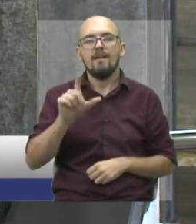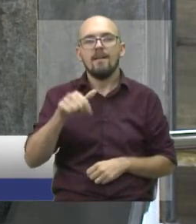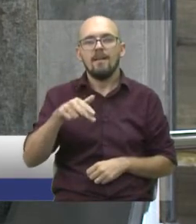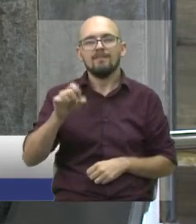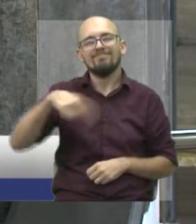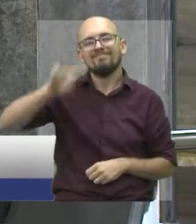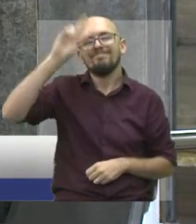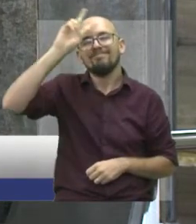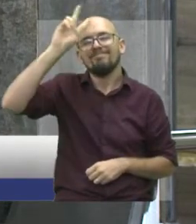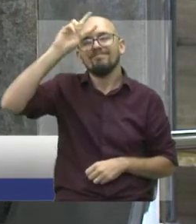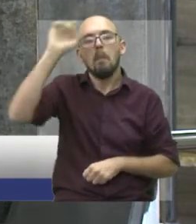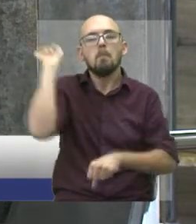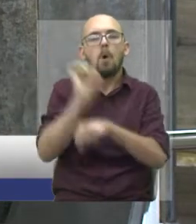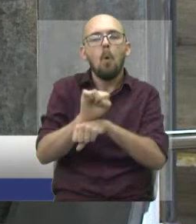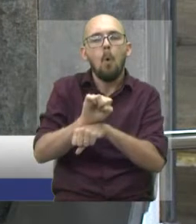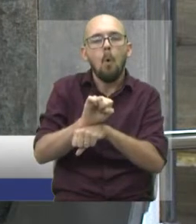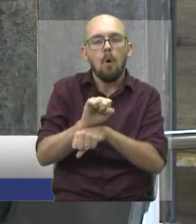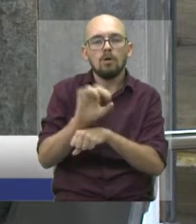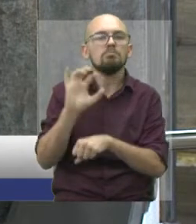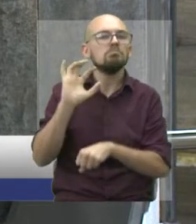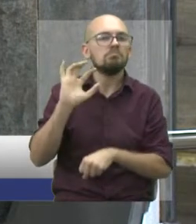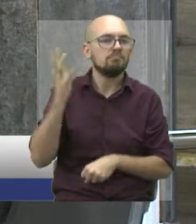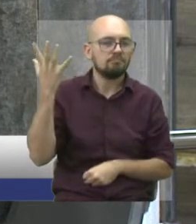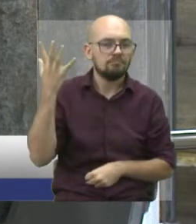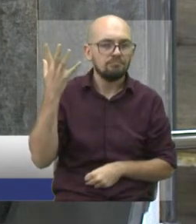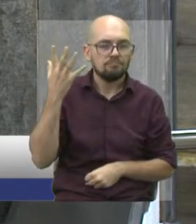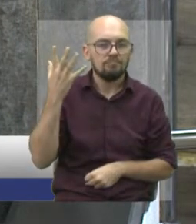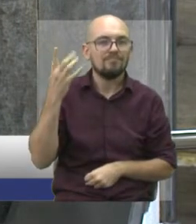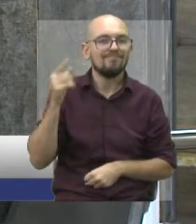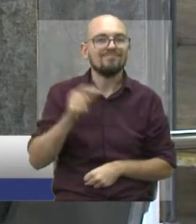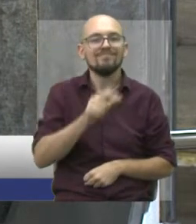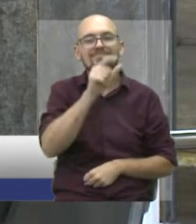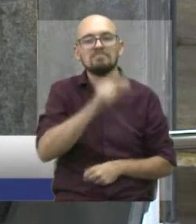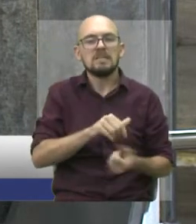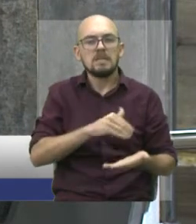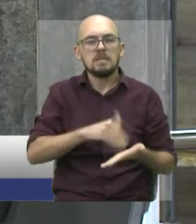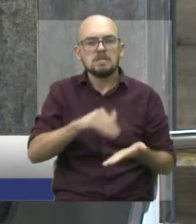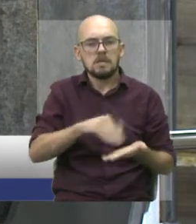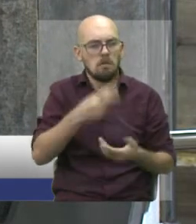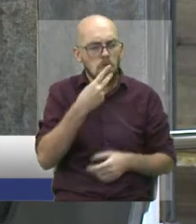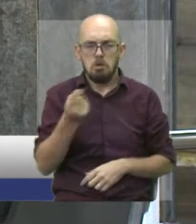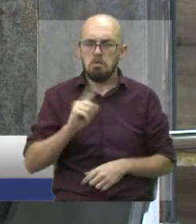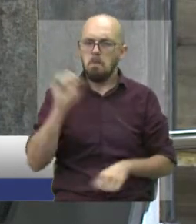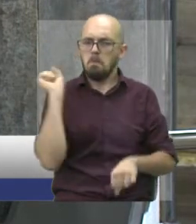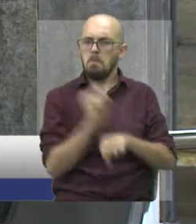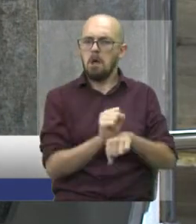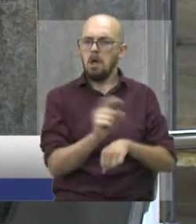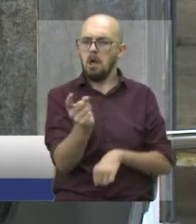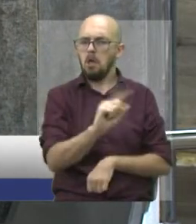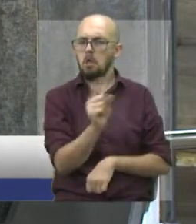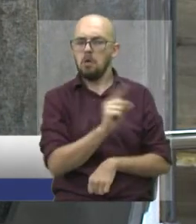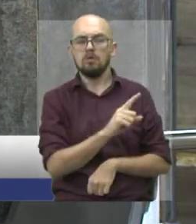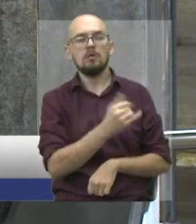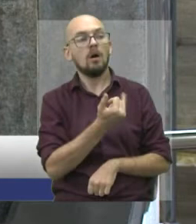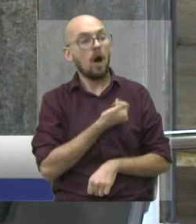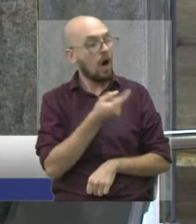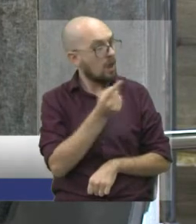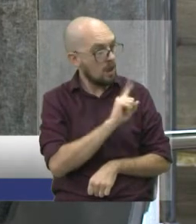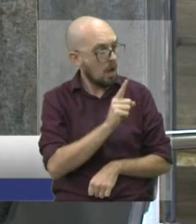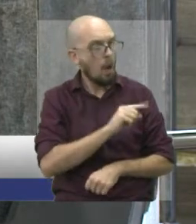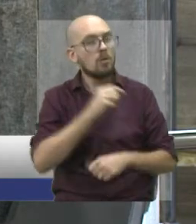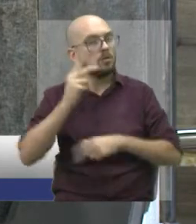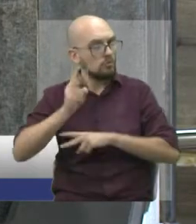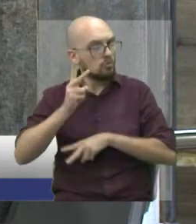paralisação. E o que acontece? O secretário disse que não houve paralisação, não. A obra não foi